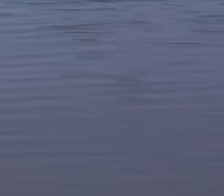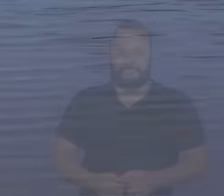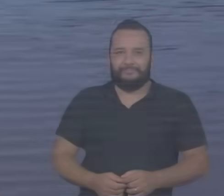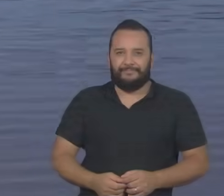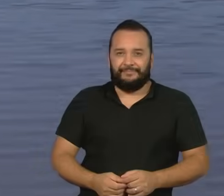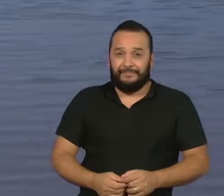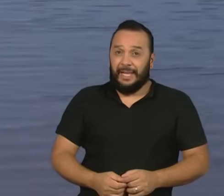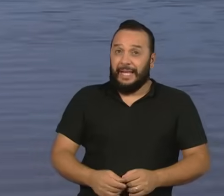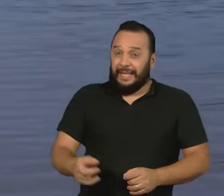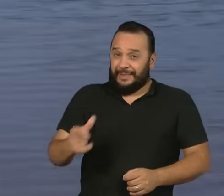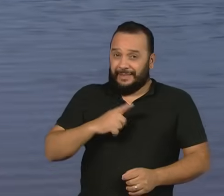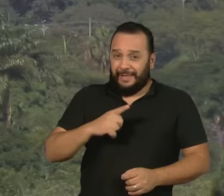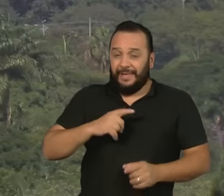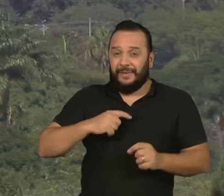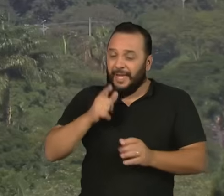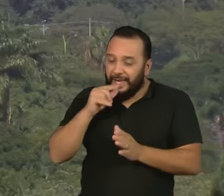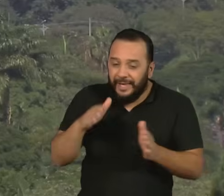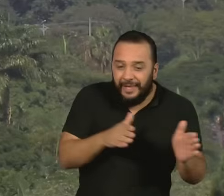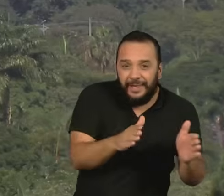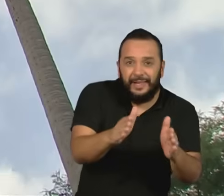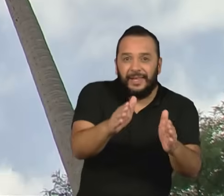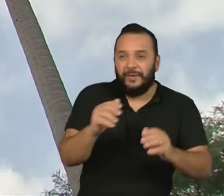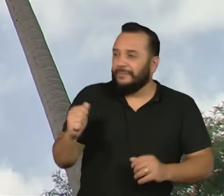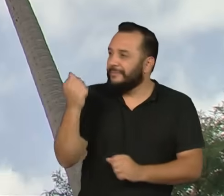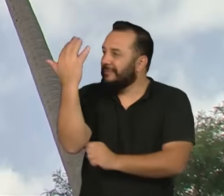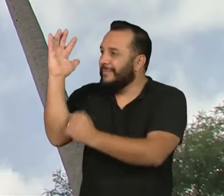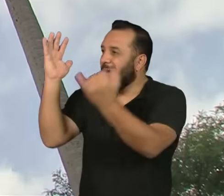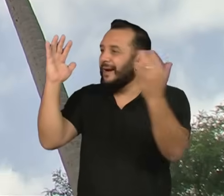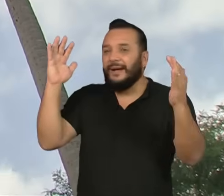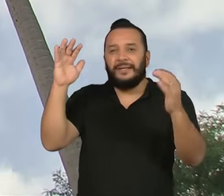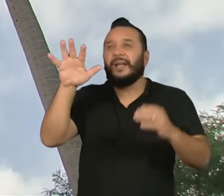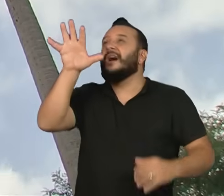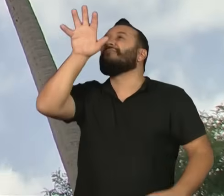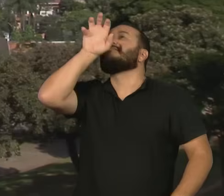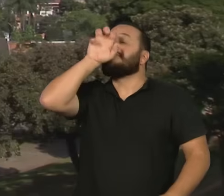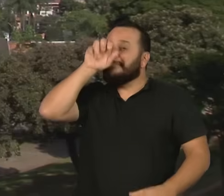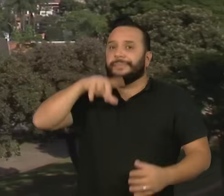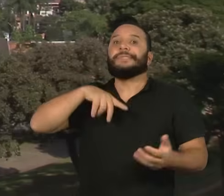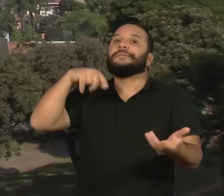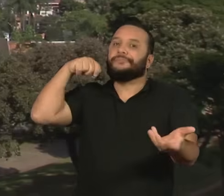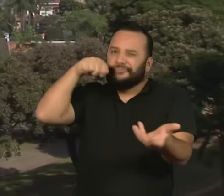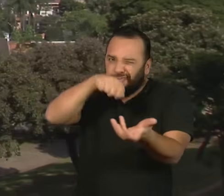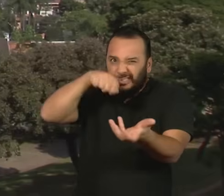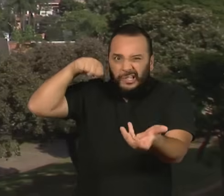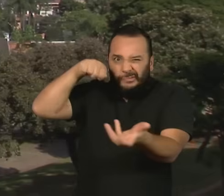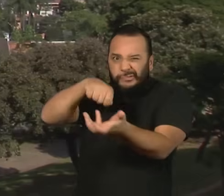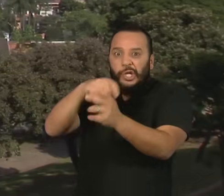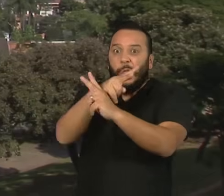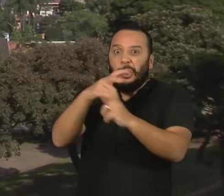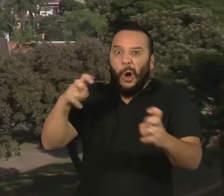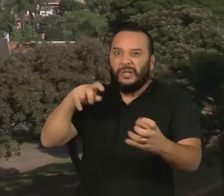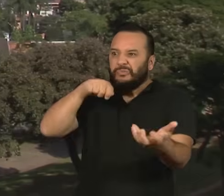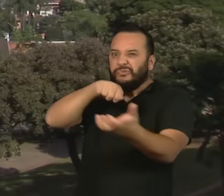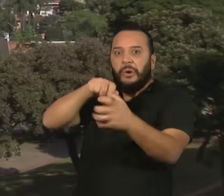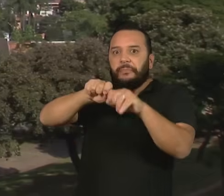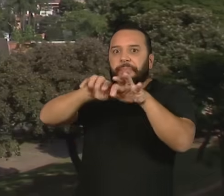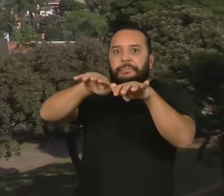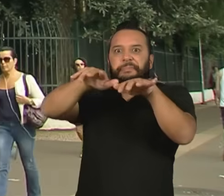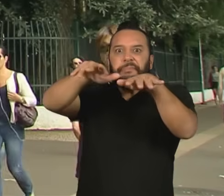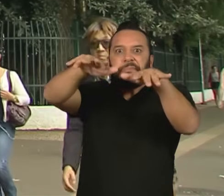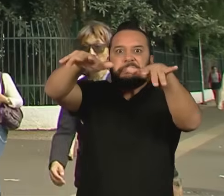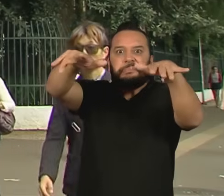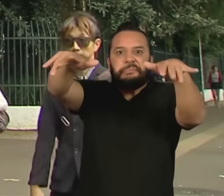Eles estão presentes nos rios, nas matas, no ar. Os agrotóxicos se espalham para muito além das